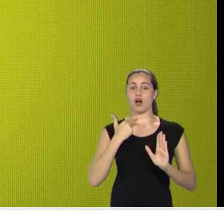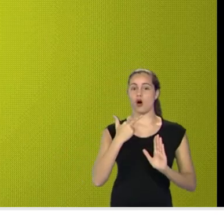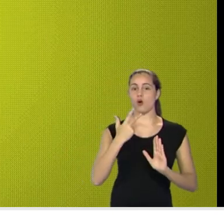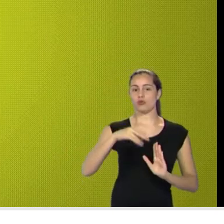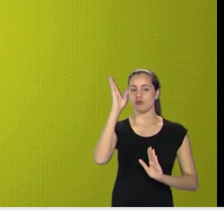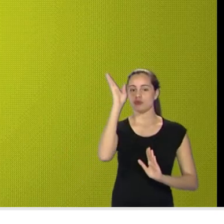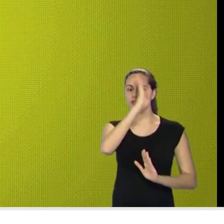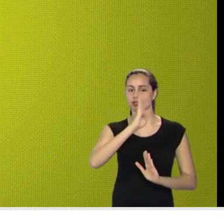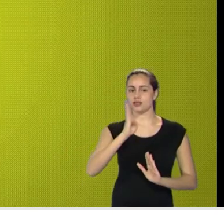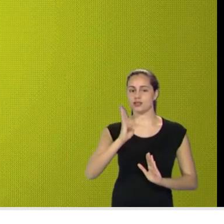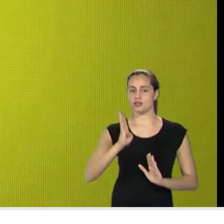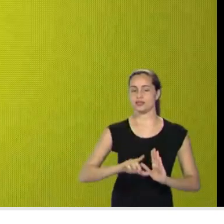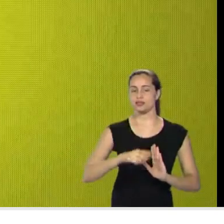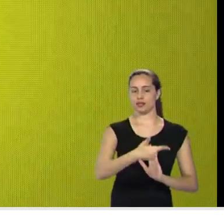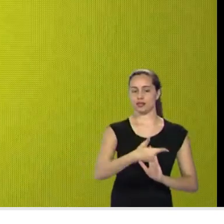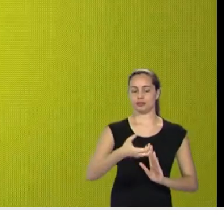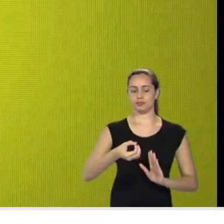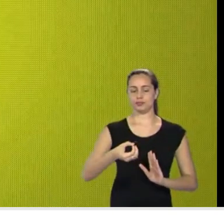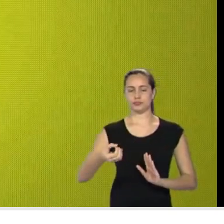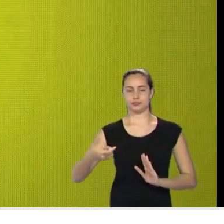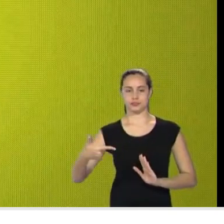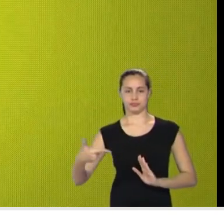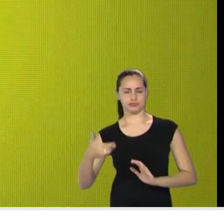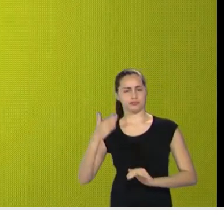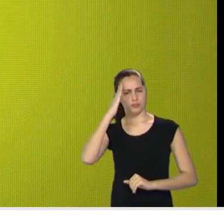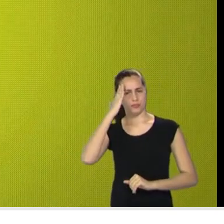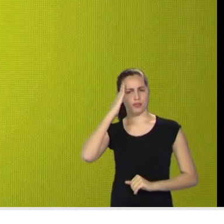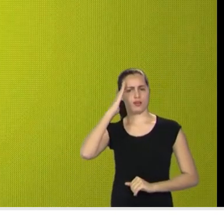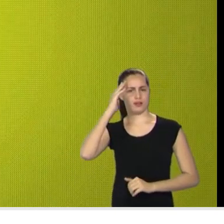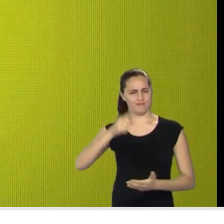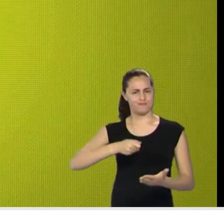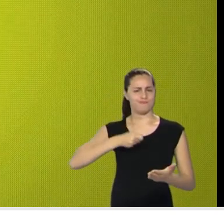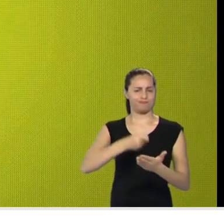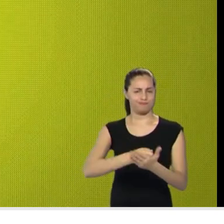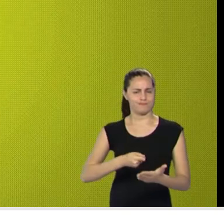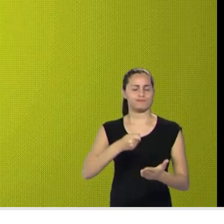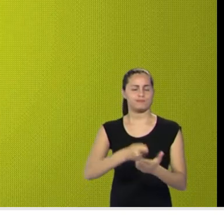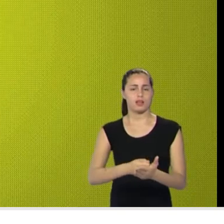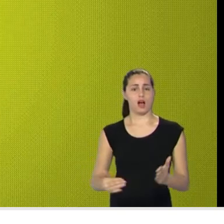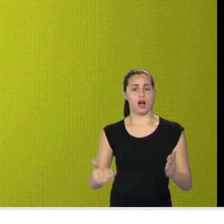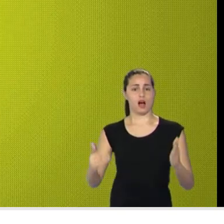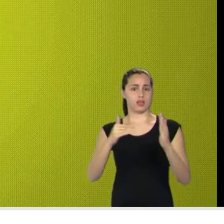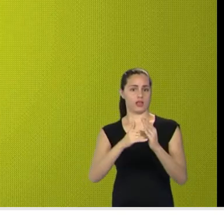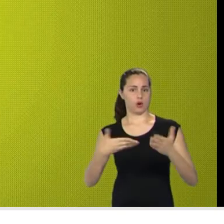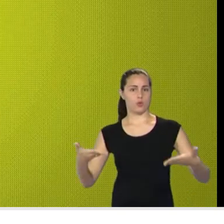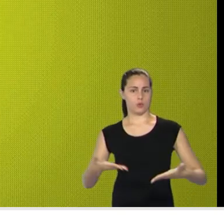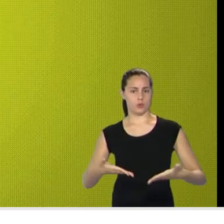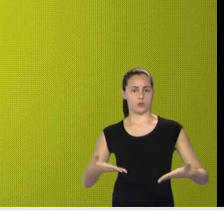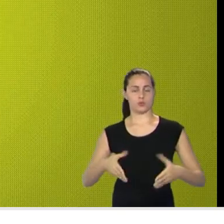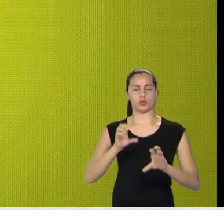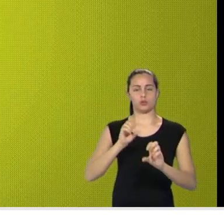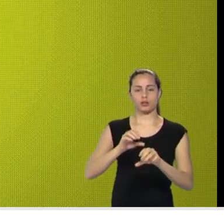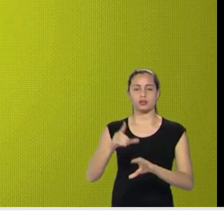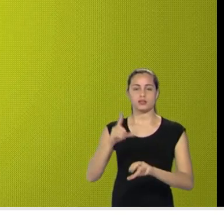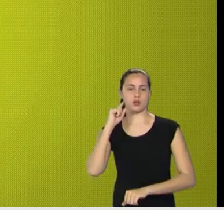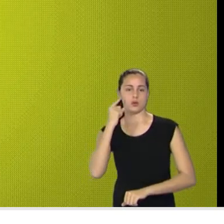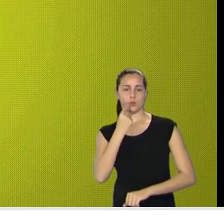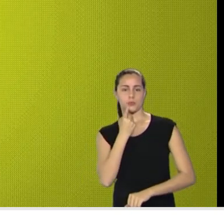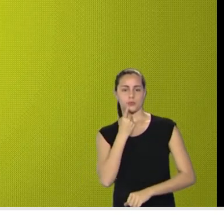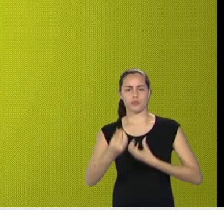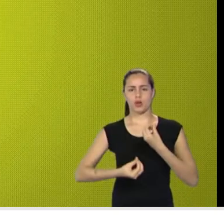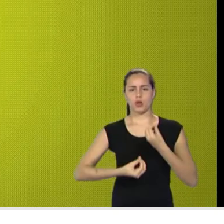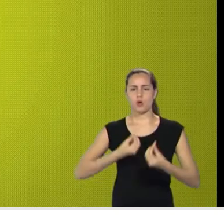2002. Vamos entender as implicações que essa conquista tem até hoje na educação de surdos e como os aspectos biológicos e